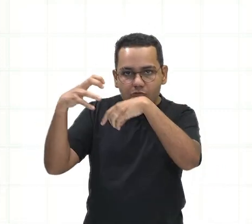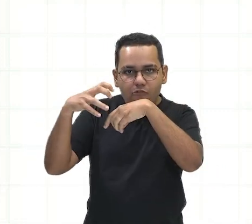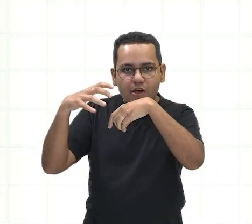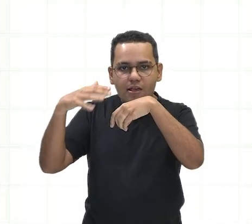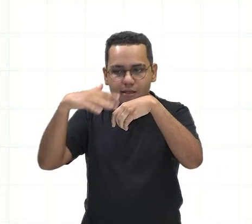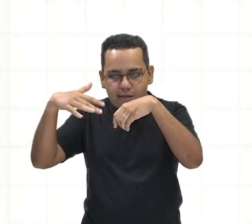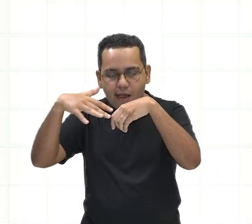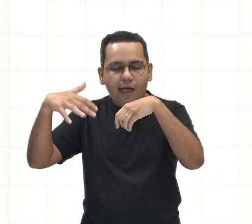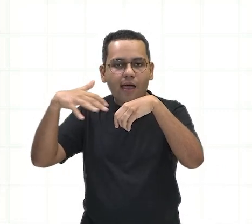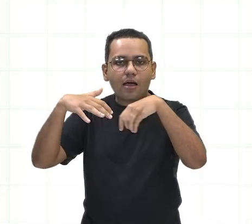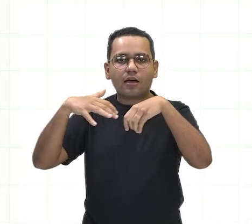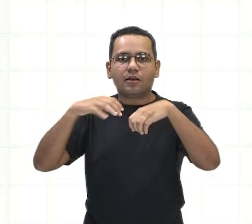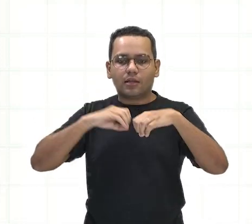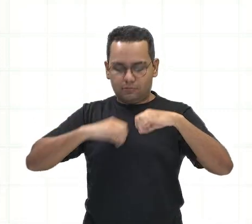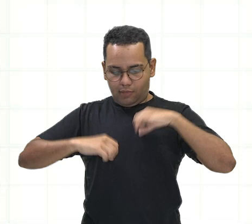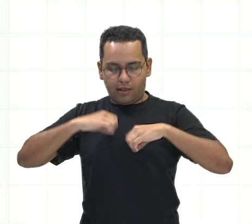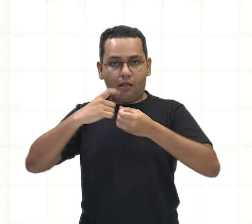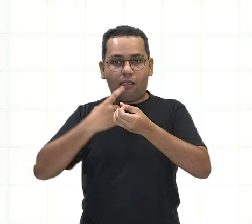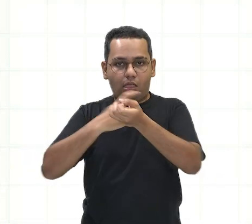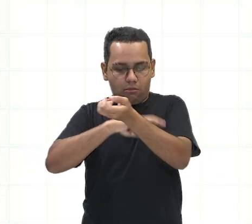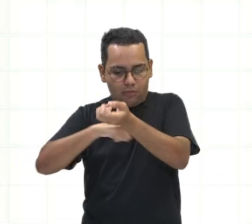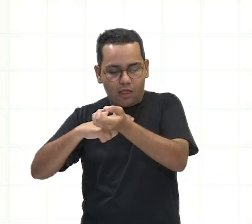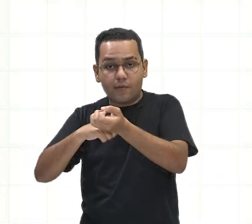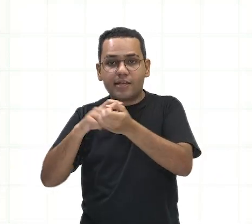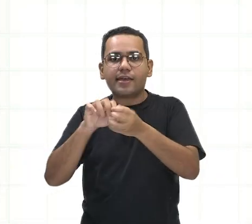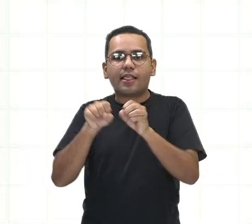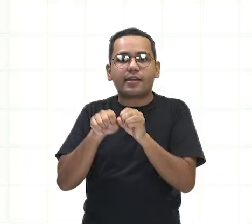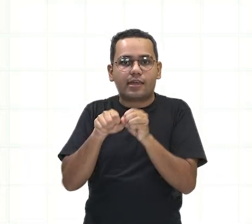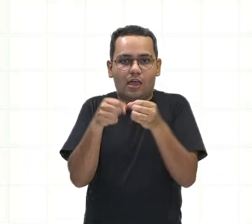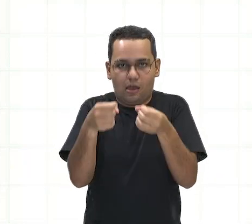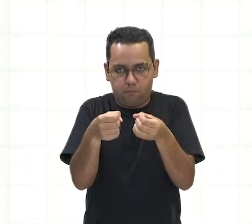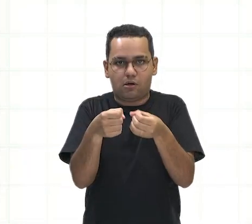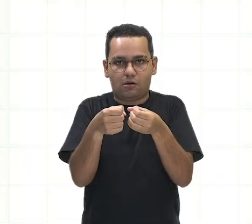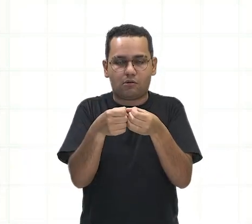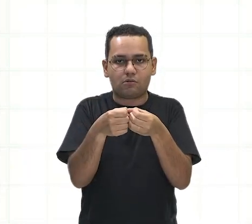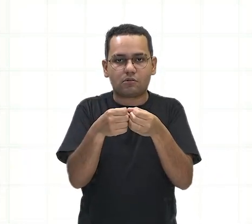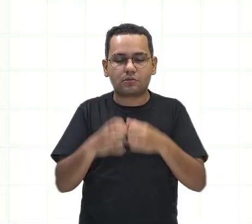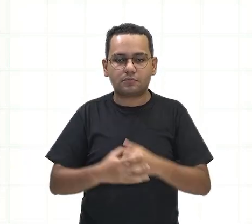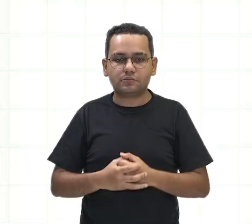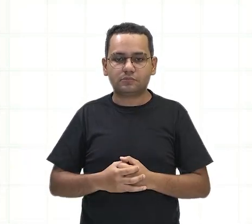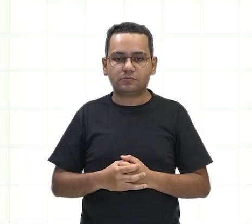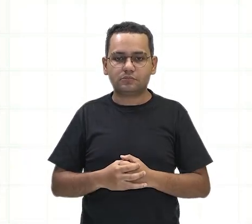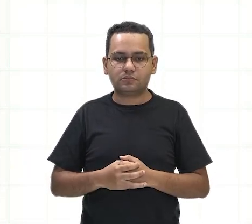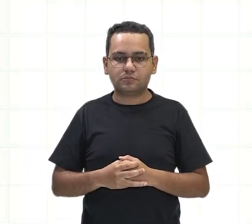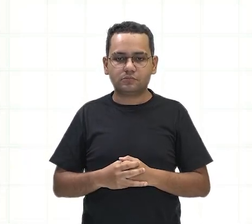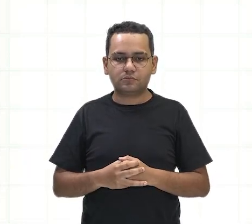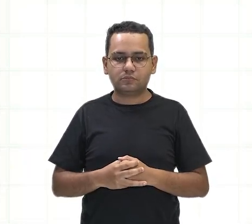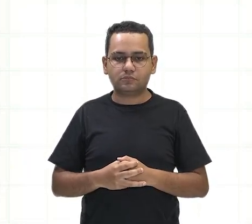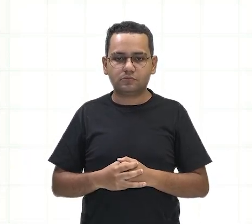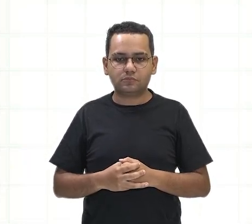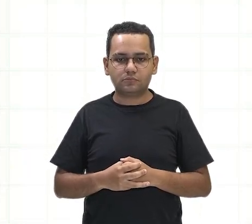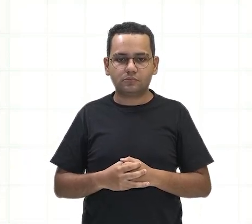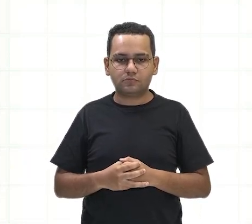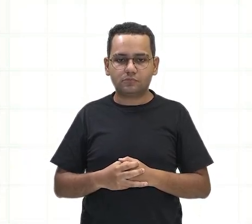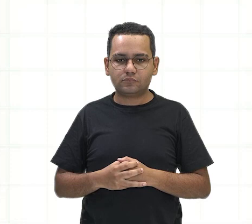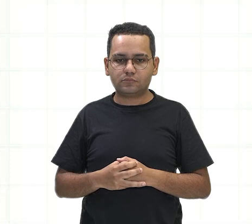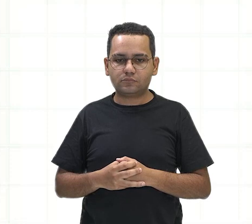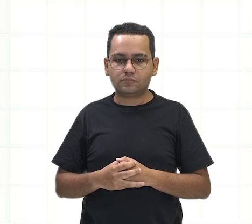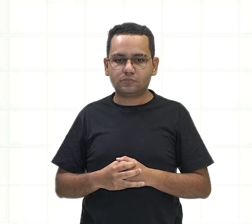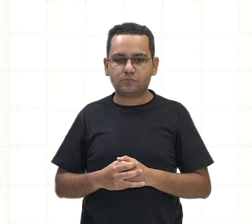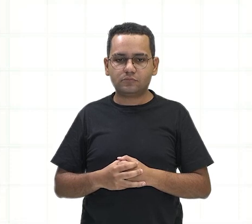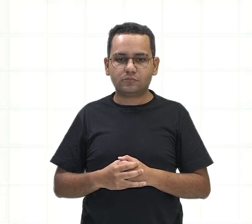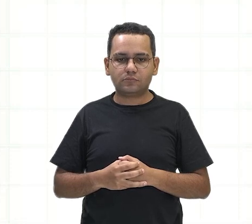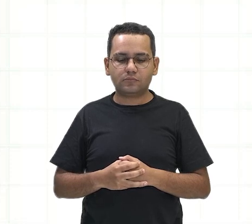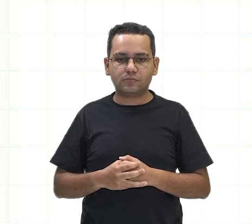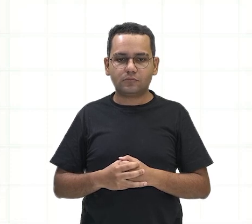se multiplicar e elas rompem essas células. Quando elas rompem essas células, né? Esses protozoários, eles